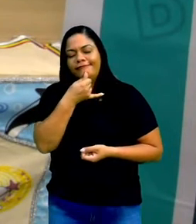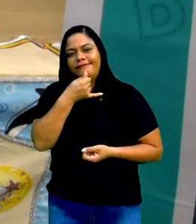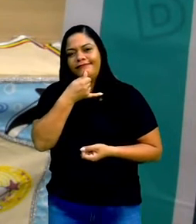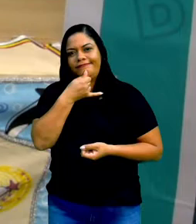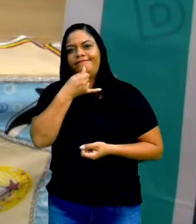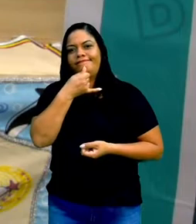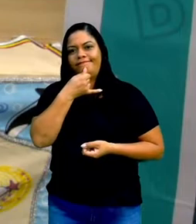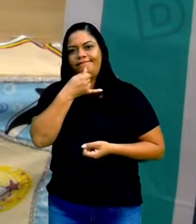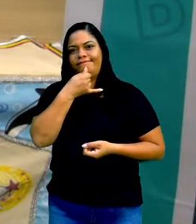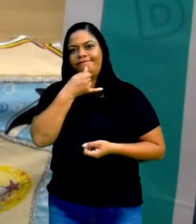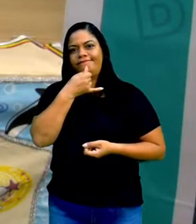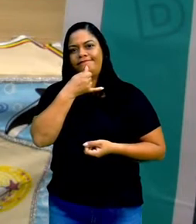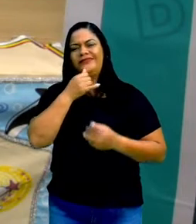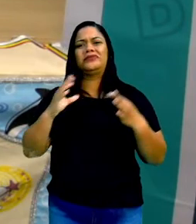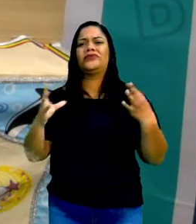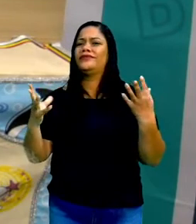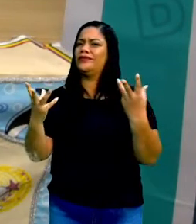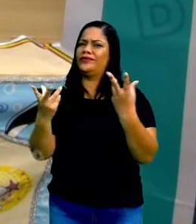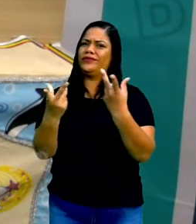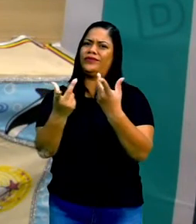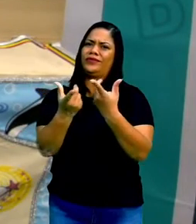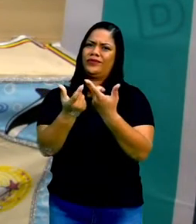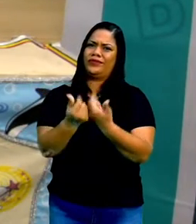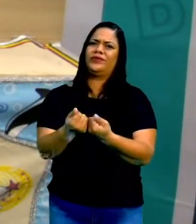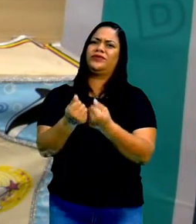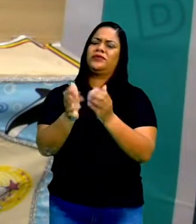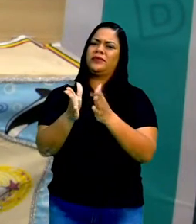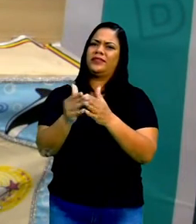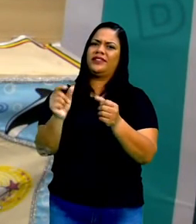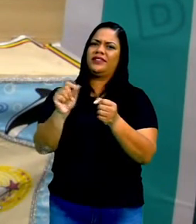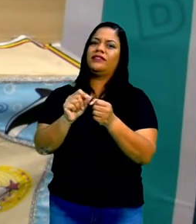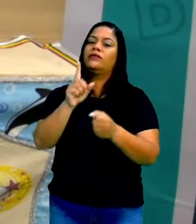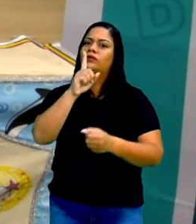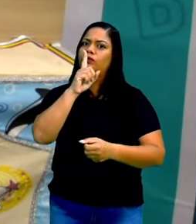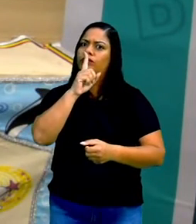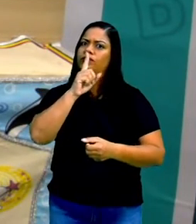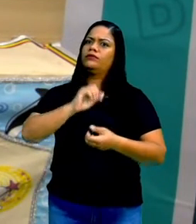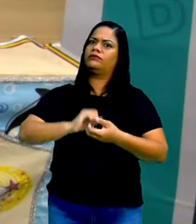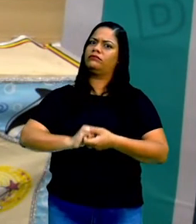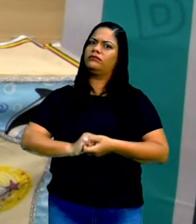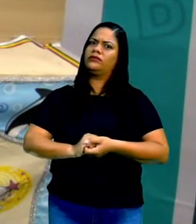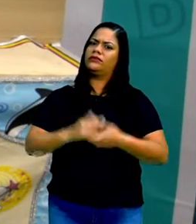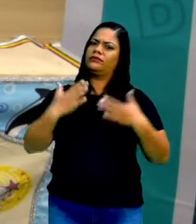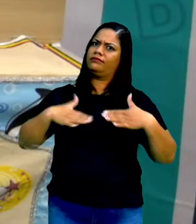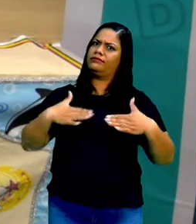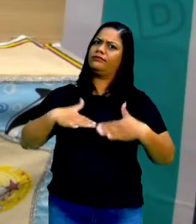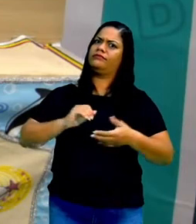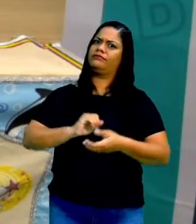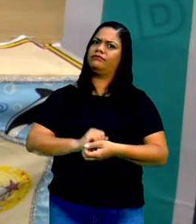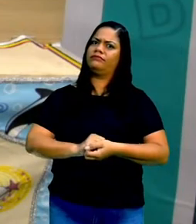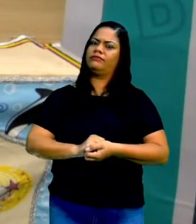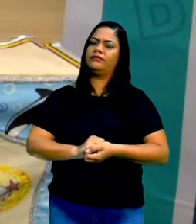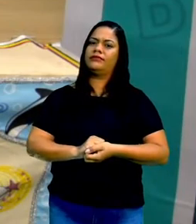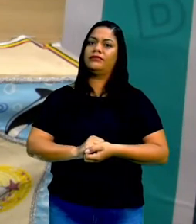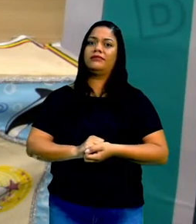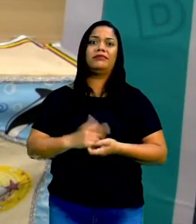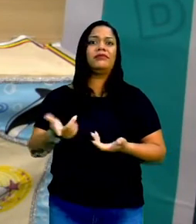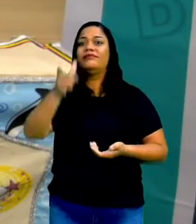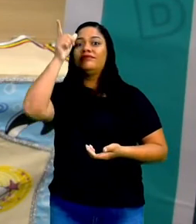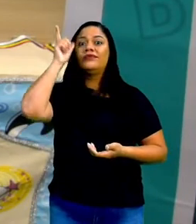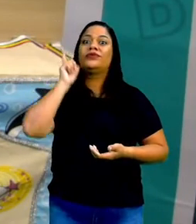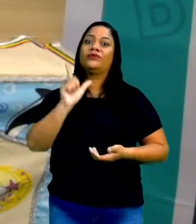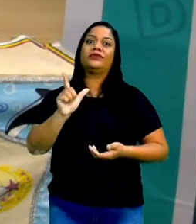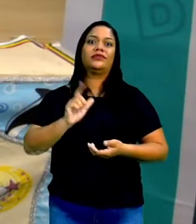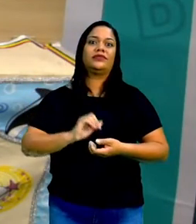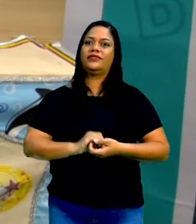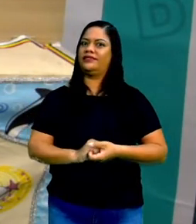leiturinha, pois todos pediam a ele se ele fazer silêncio. Cala a boca, fique quieto. Mas ele não